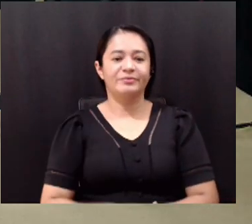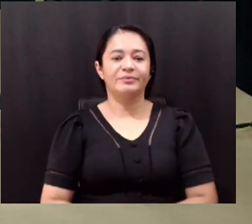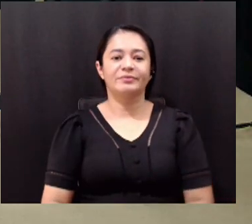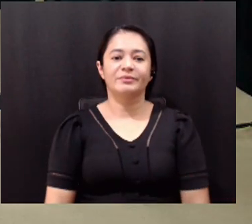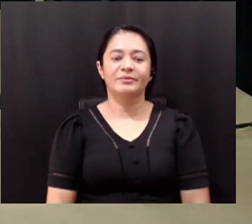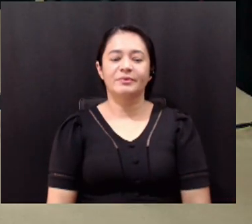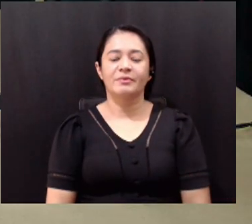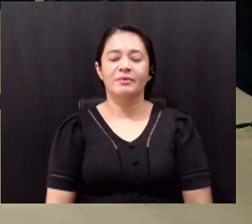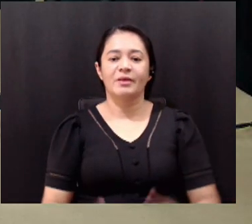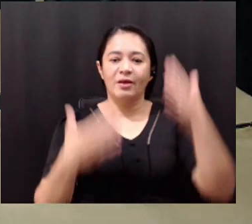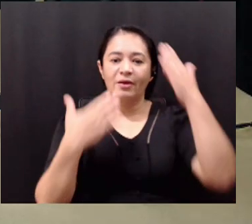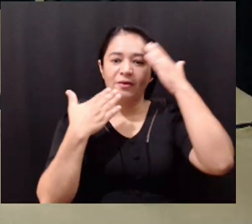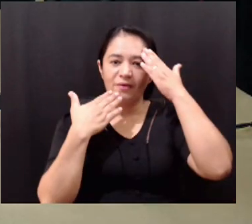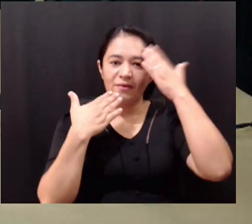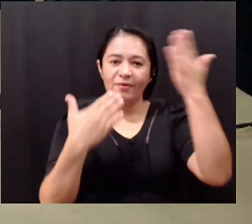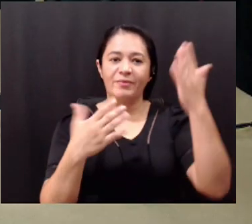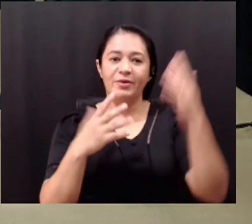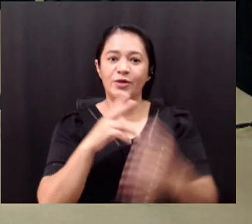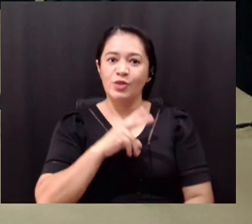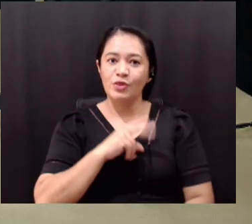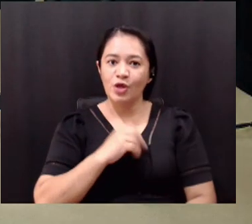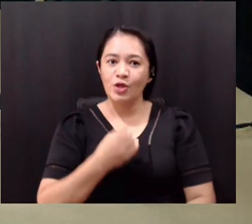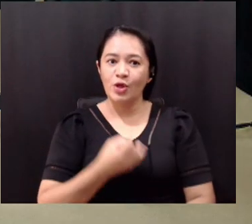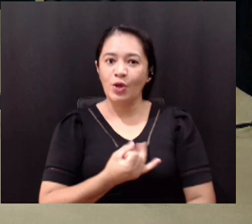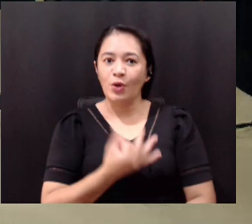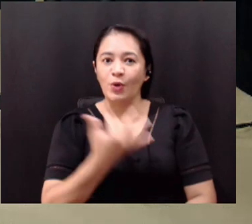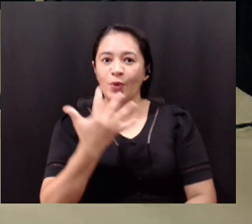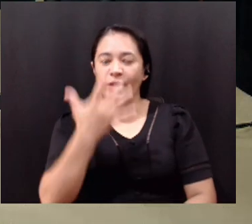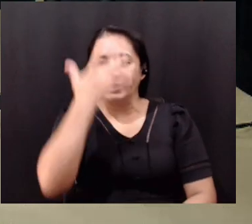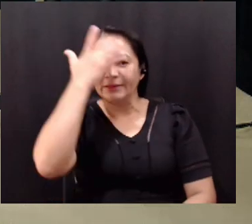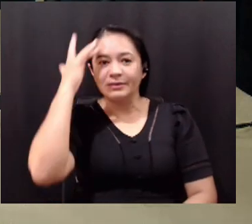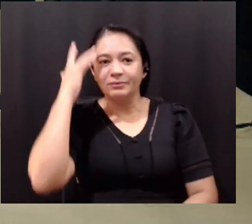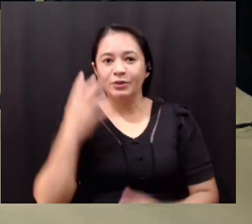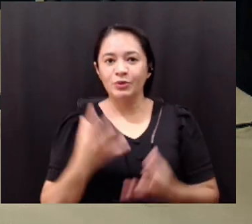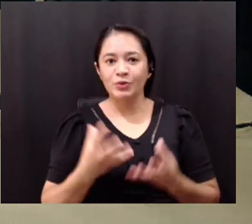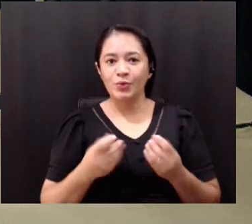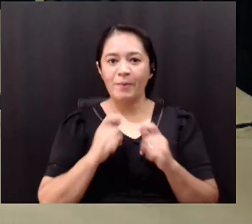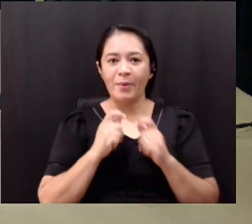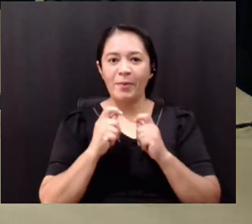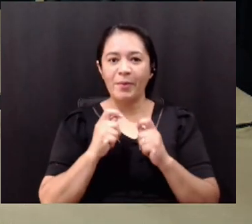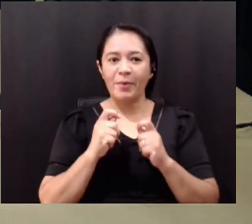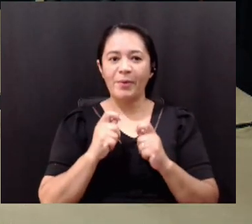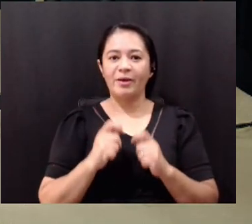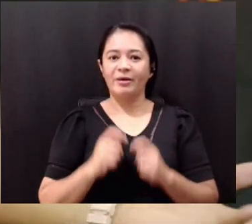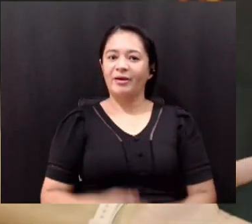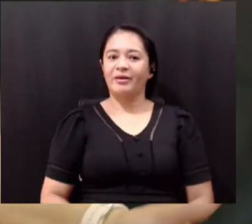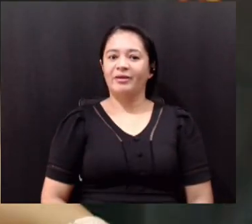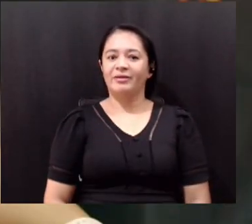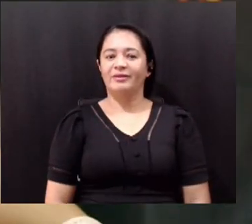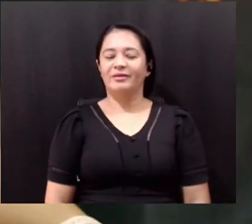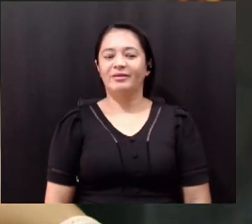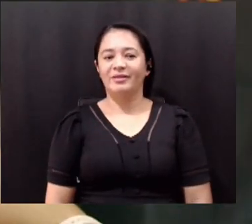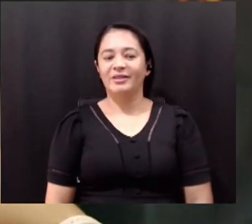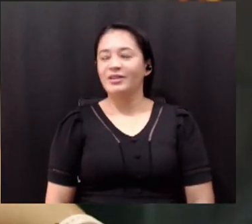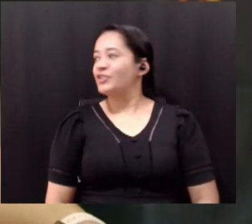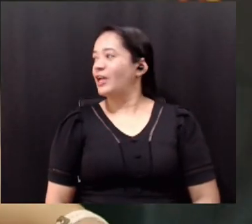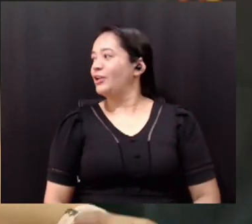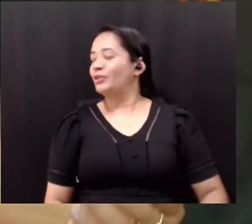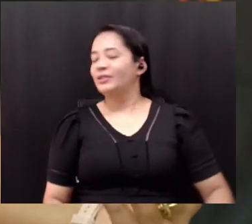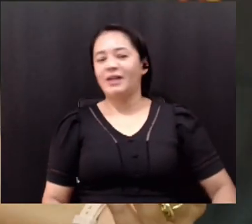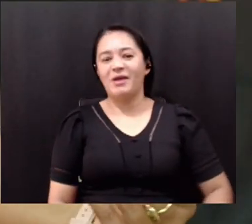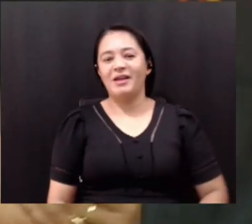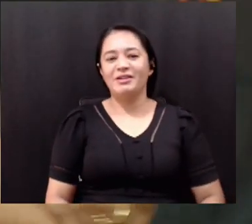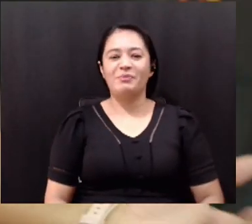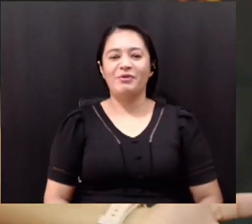Meneghetti. Nossa, quantas pessoas que a Aninha entrevistou, hein? E a maioria delas aí, né, com sintomas de